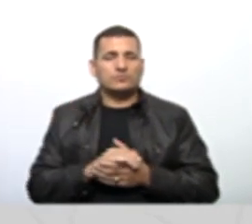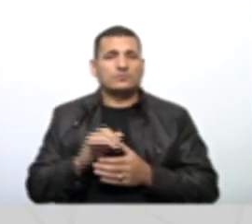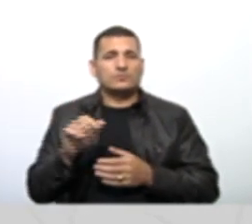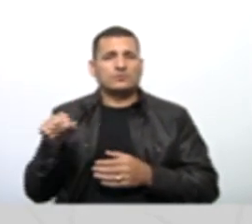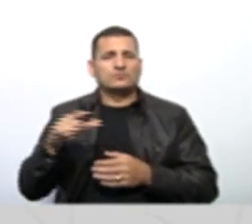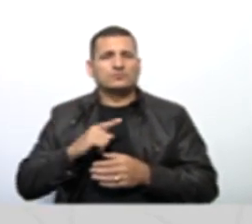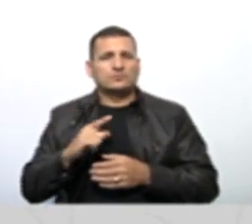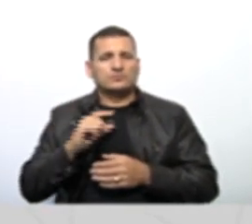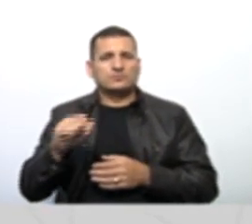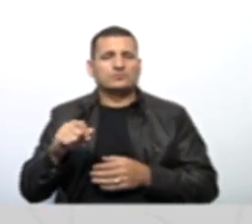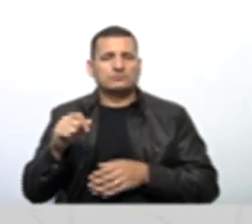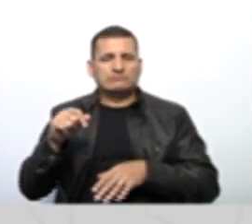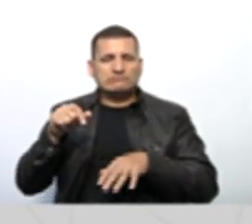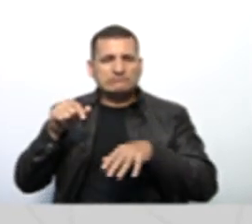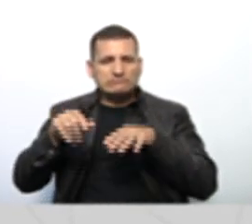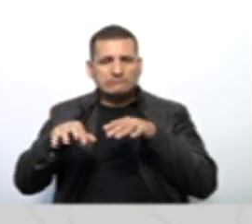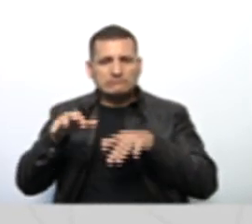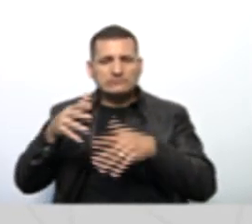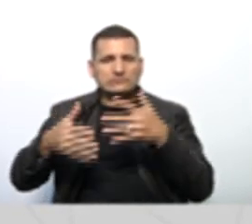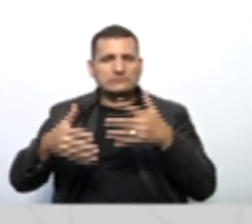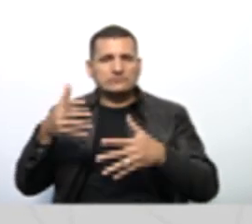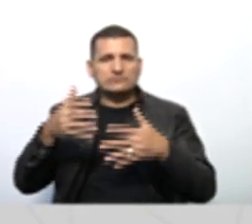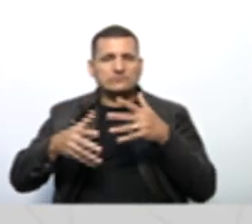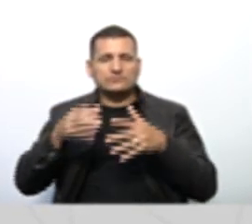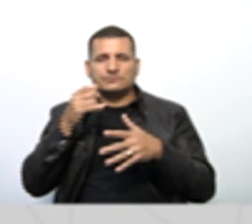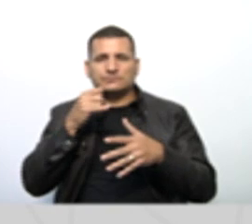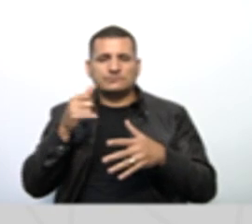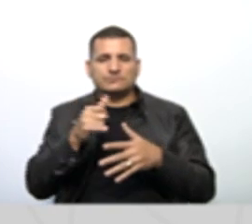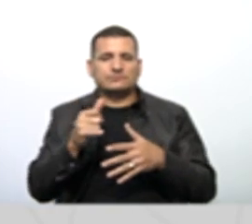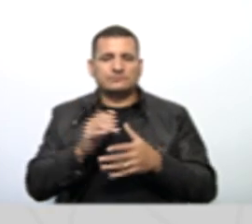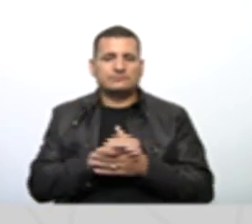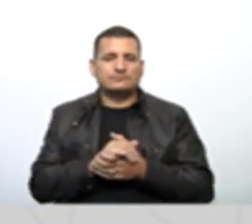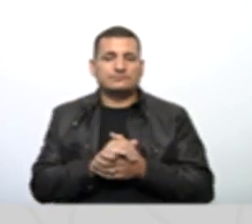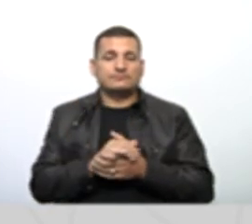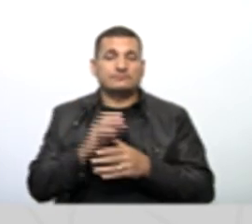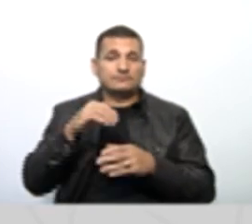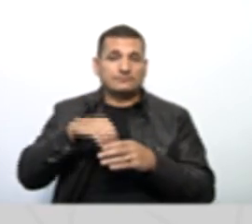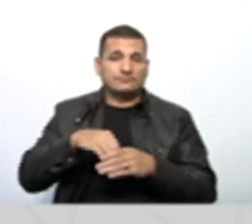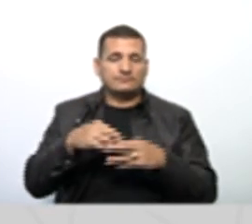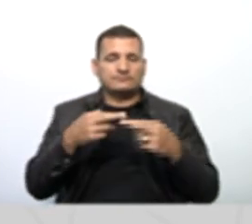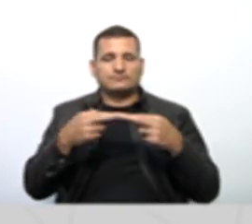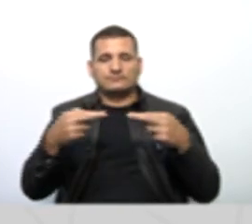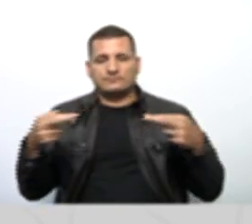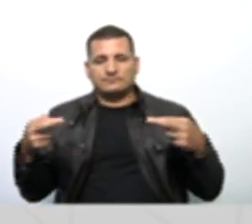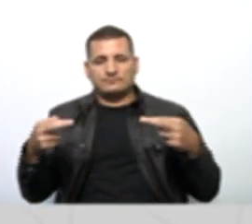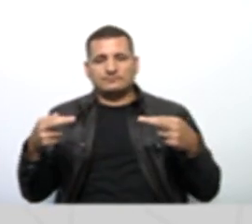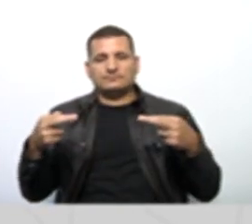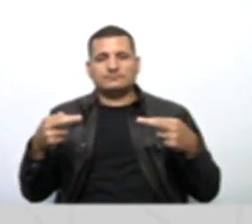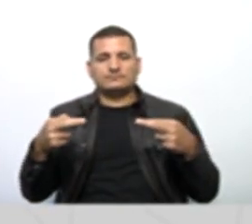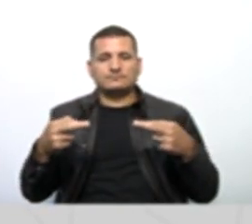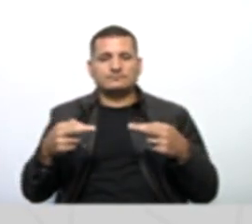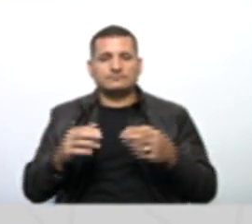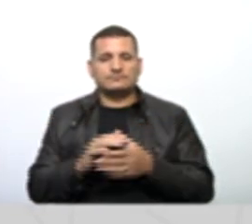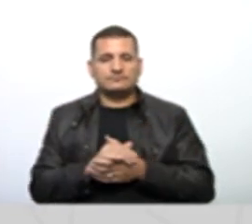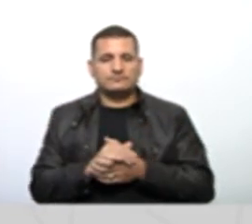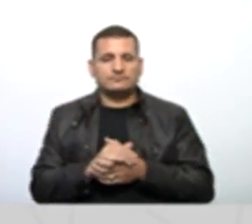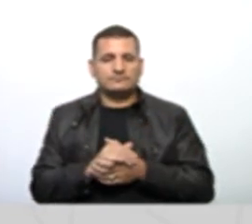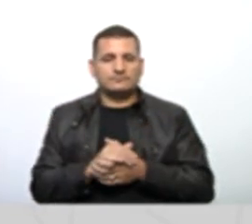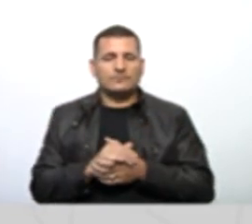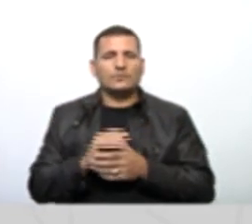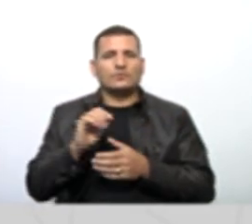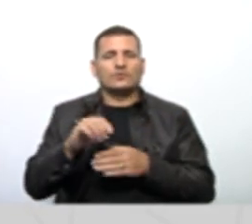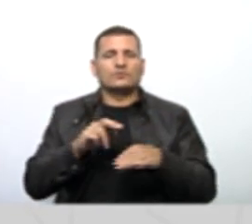eletromagnética olha só principalmente no beque banho das redes ou seja para interligar o